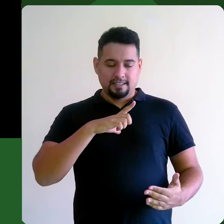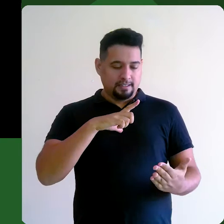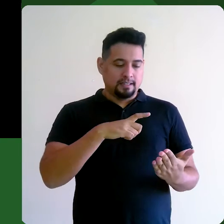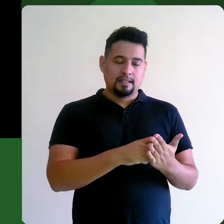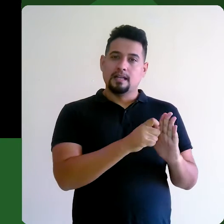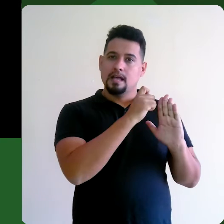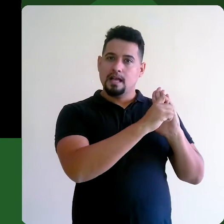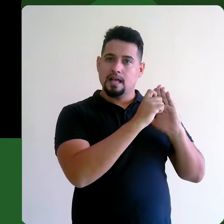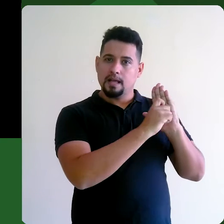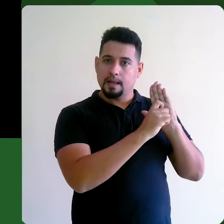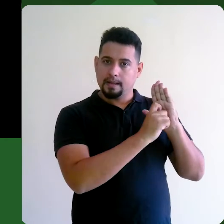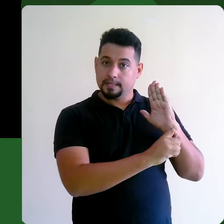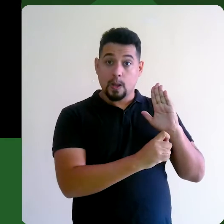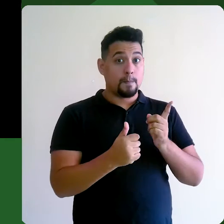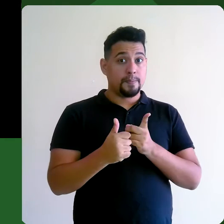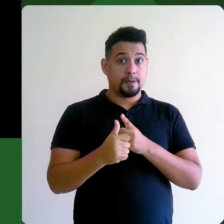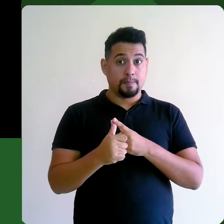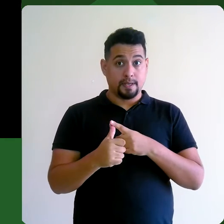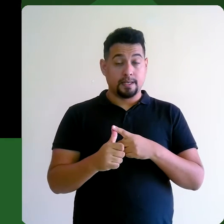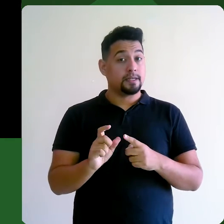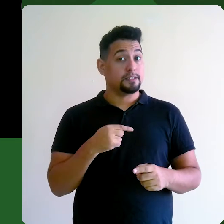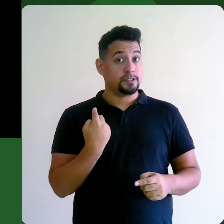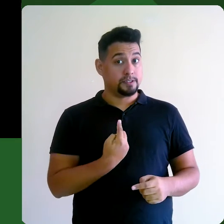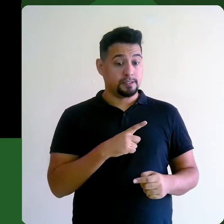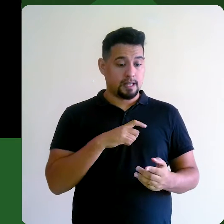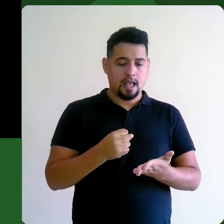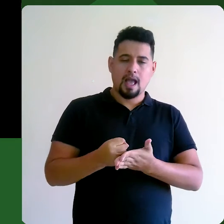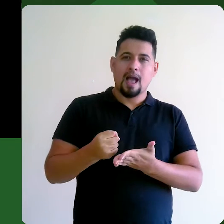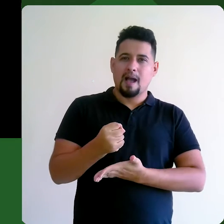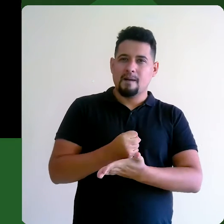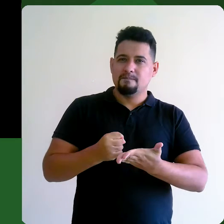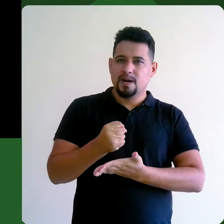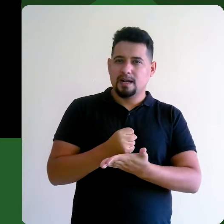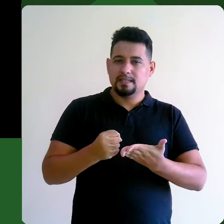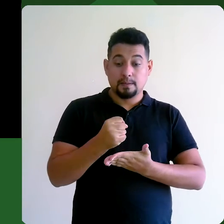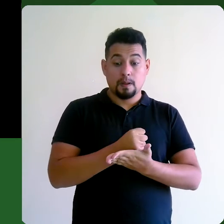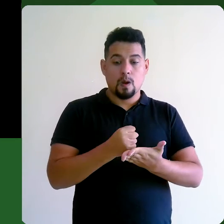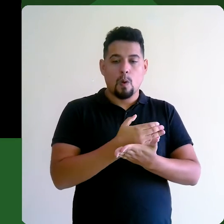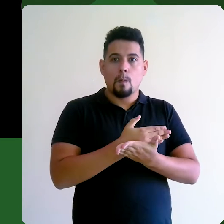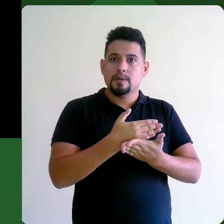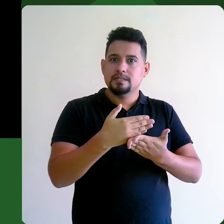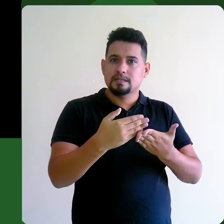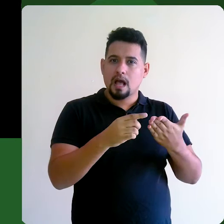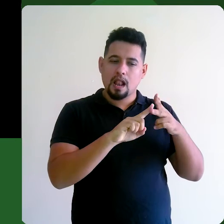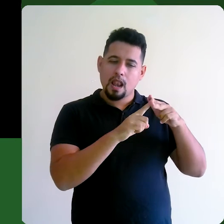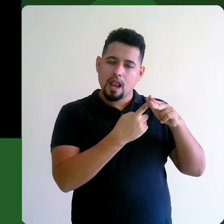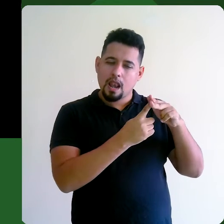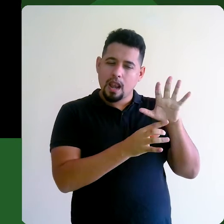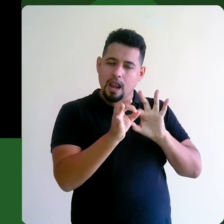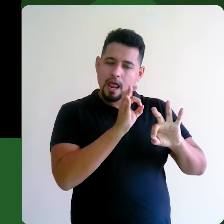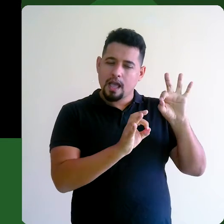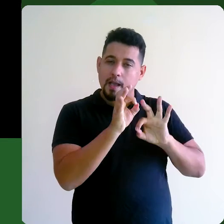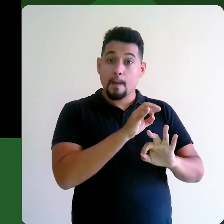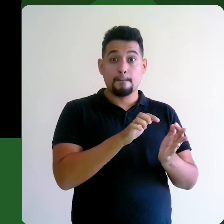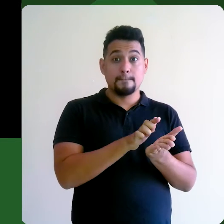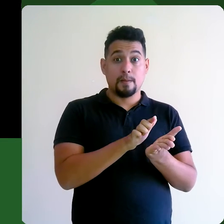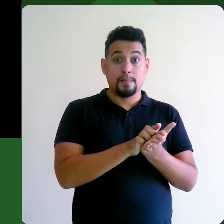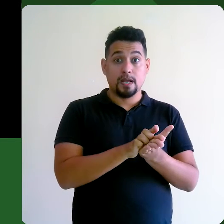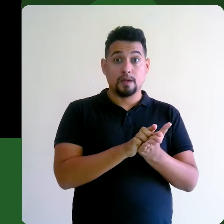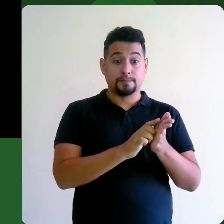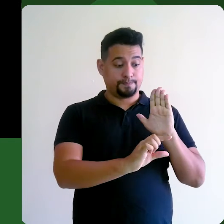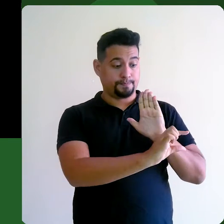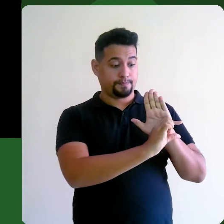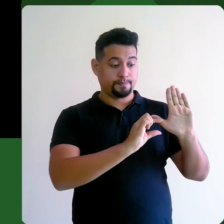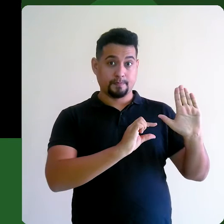temos a marcação primeira, né? Então, aqui a gente vai ter a base para começar a construção dessa folha de